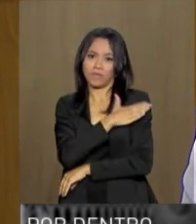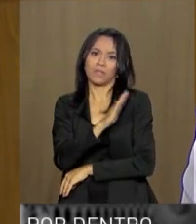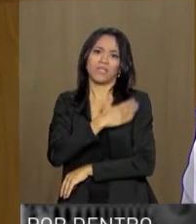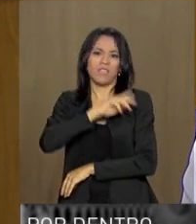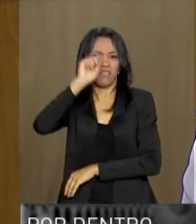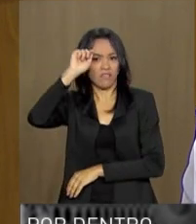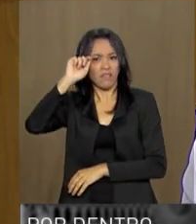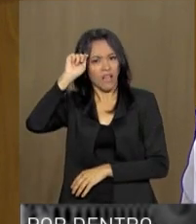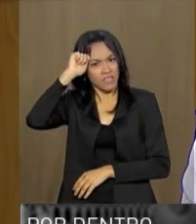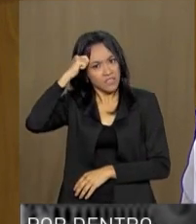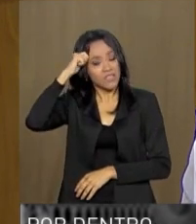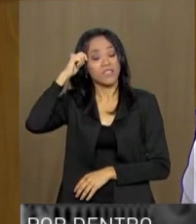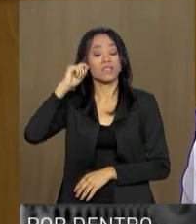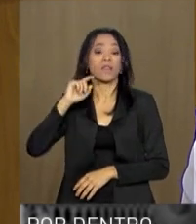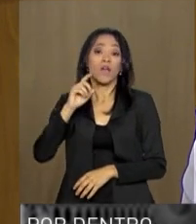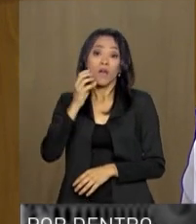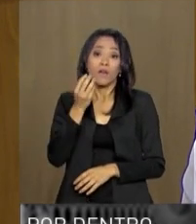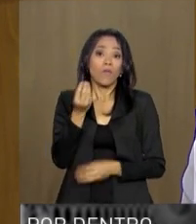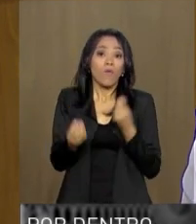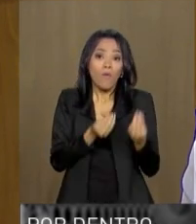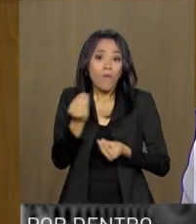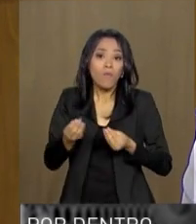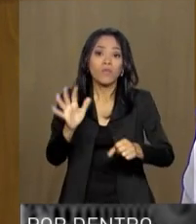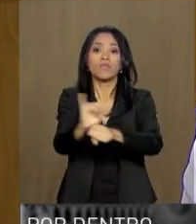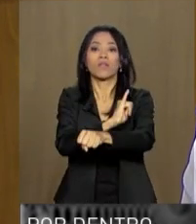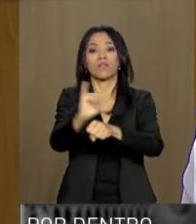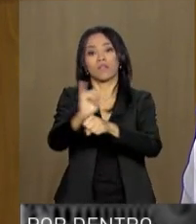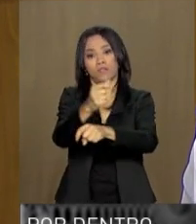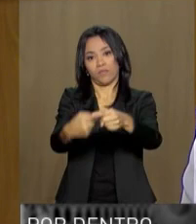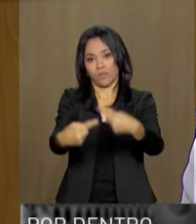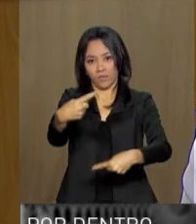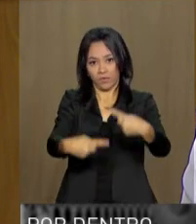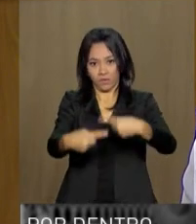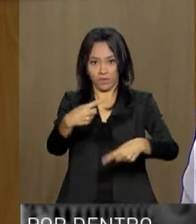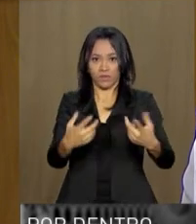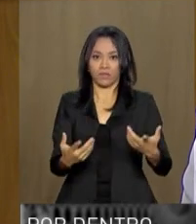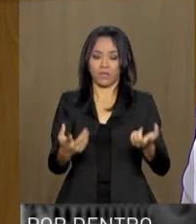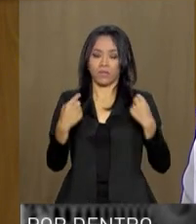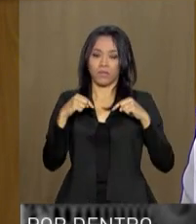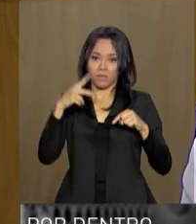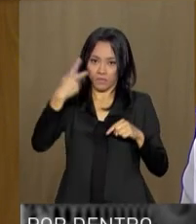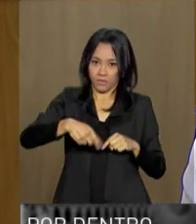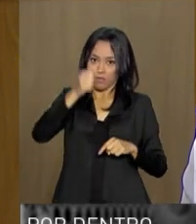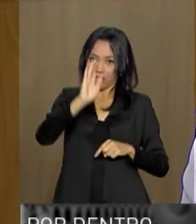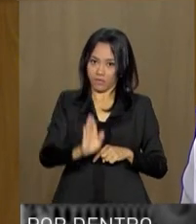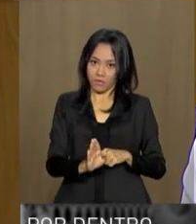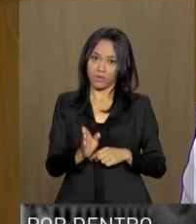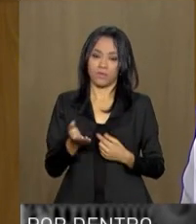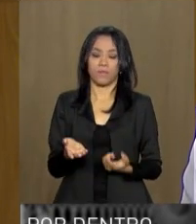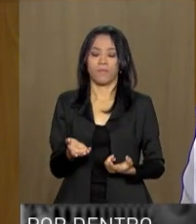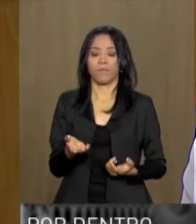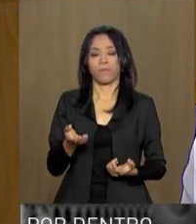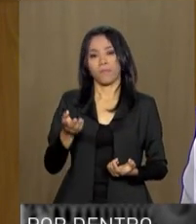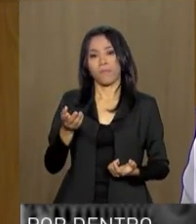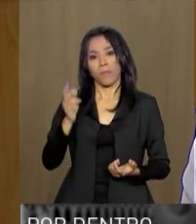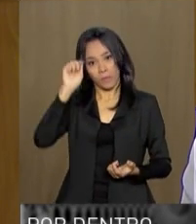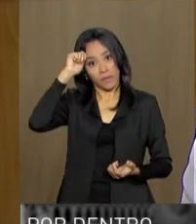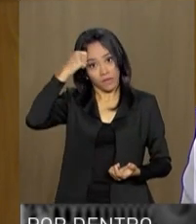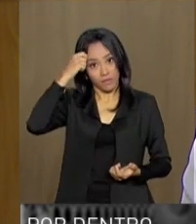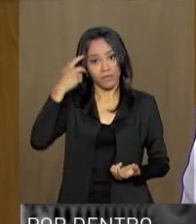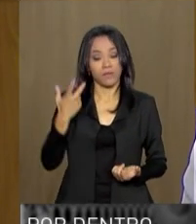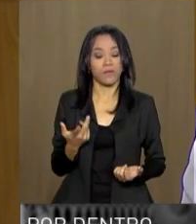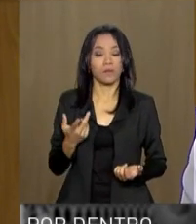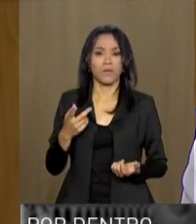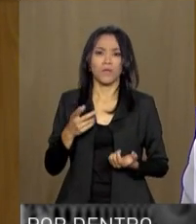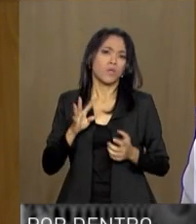permanente se tem alguns dados aqui da vulnerabilidade do negro no brasil é todo tipo